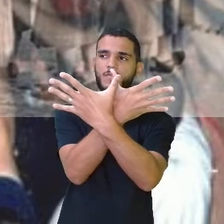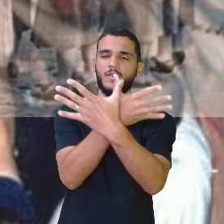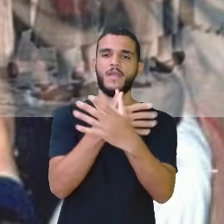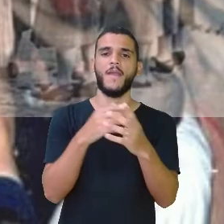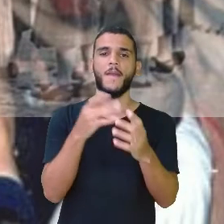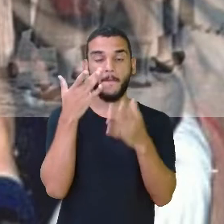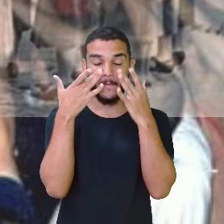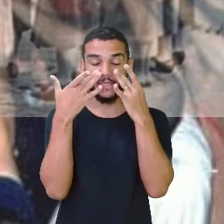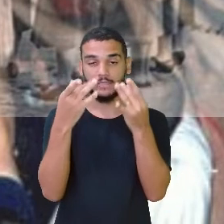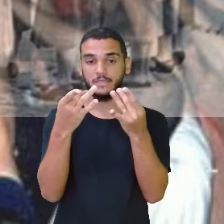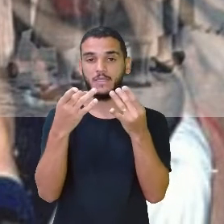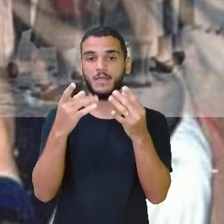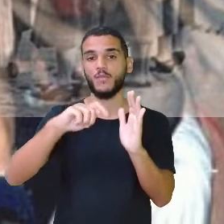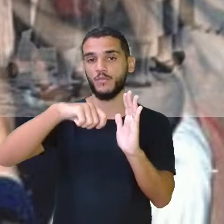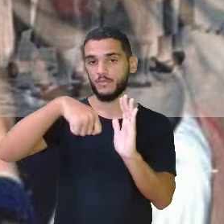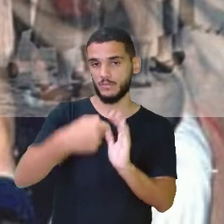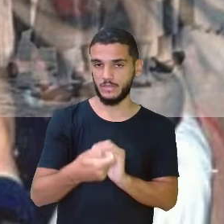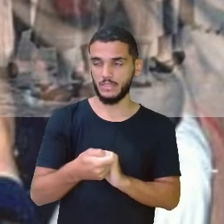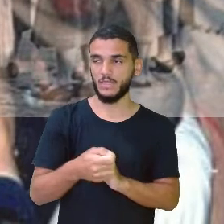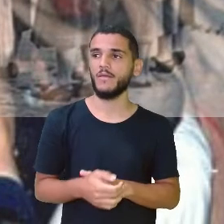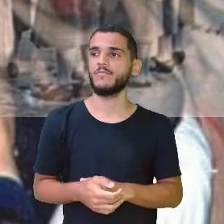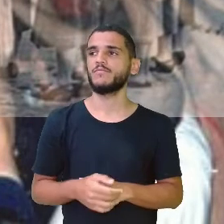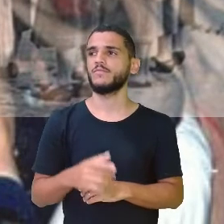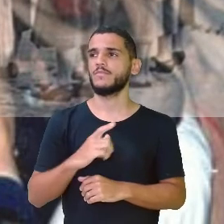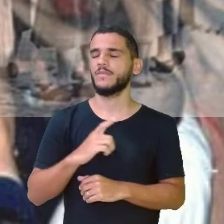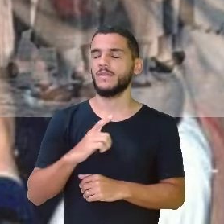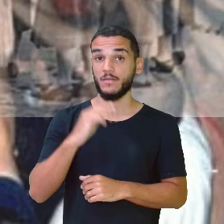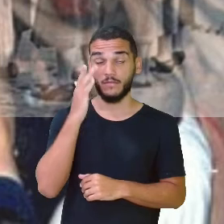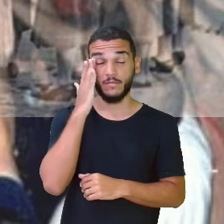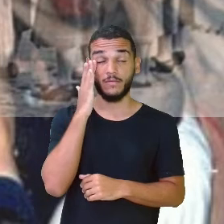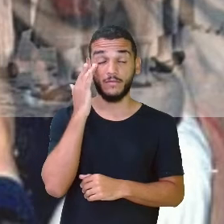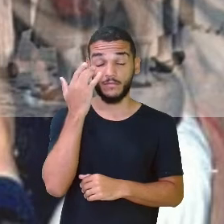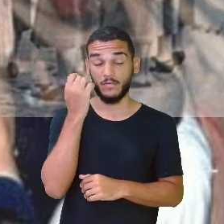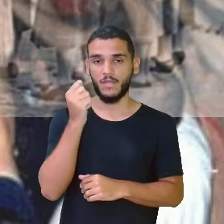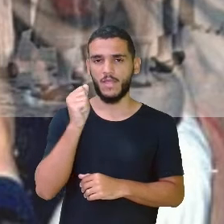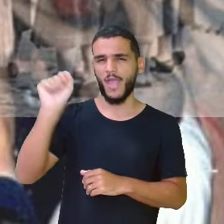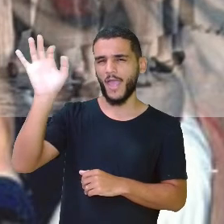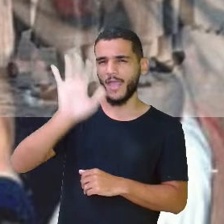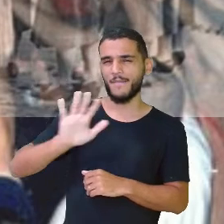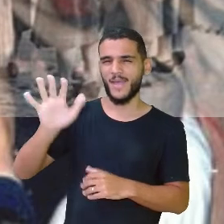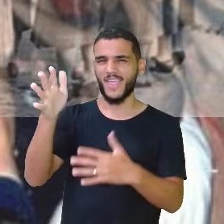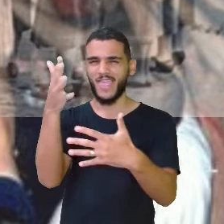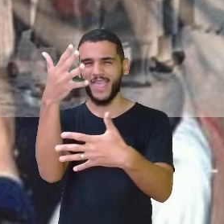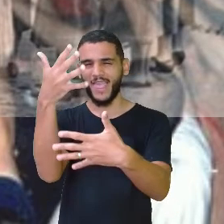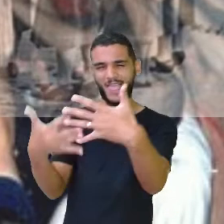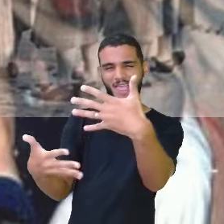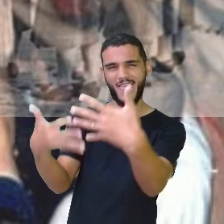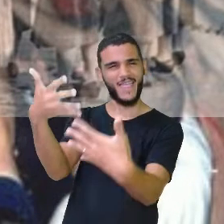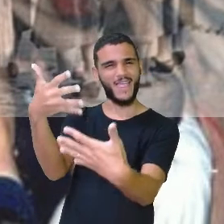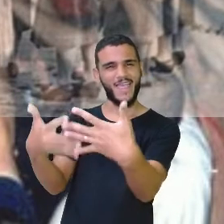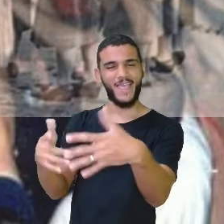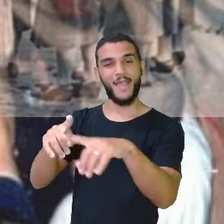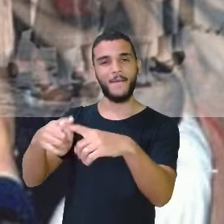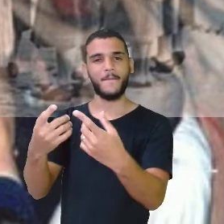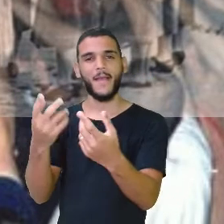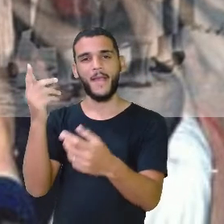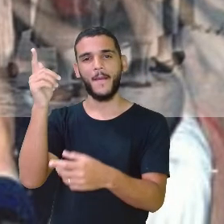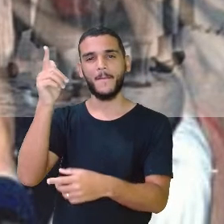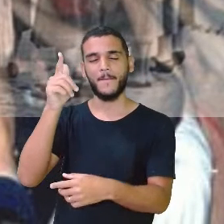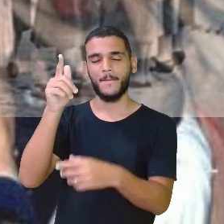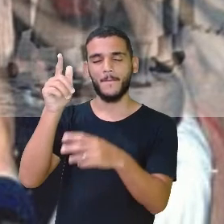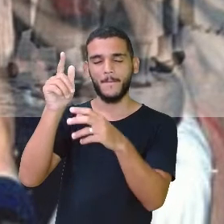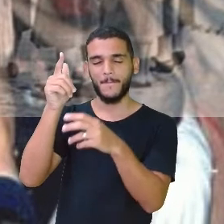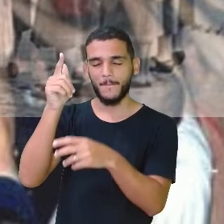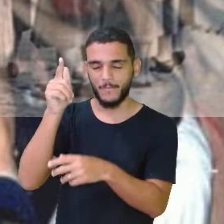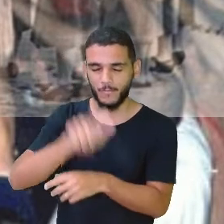ok? Aqui, a imagem ficou um pouco desfocada, mas dá para a gente perceber. Eu acho que foi o efeito